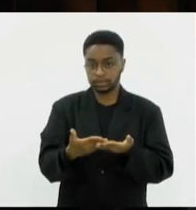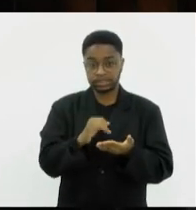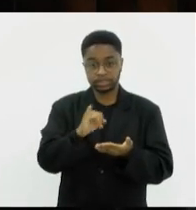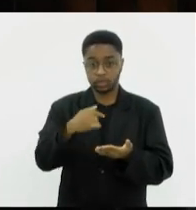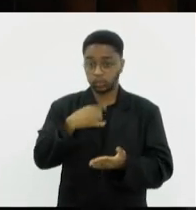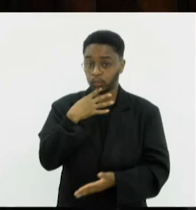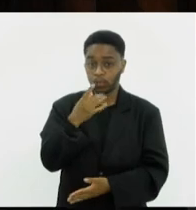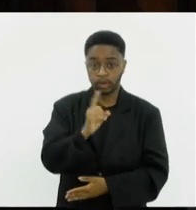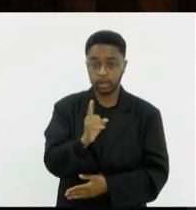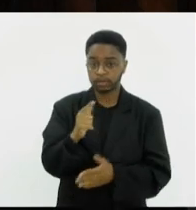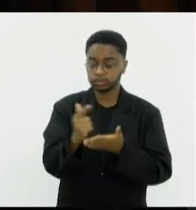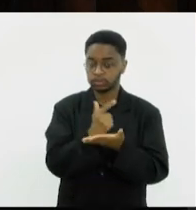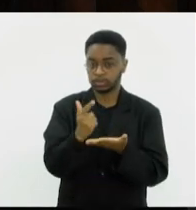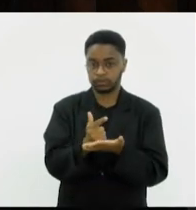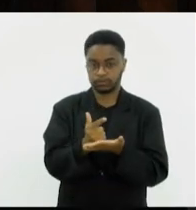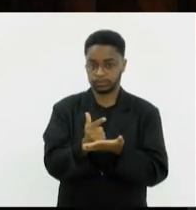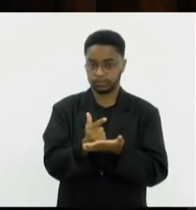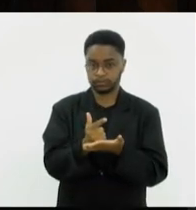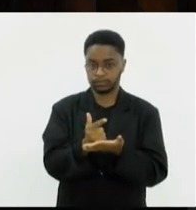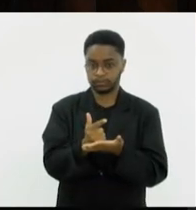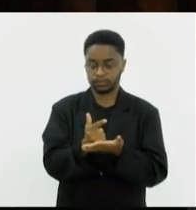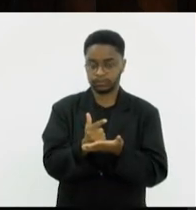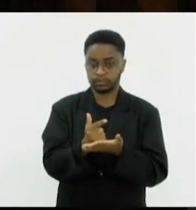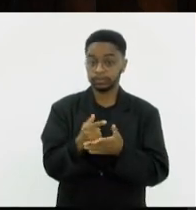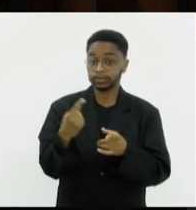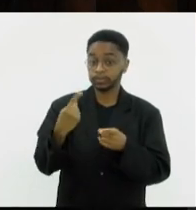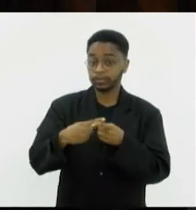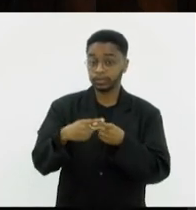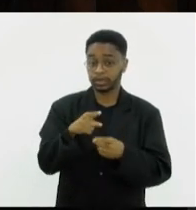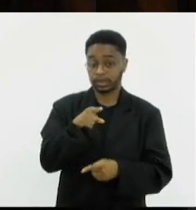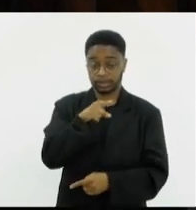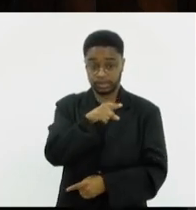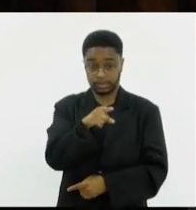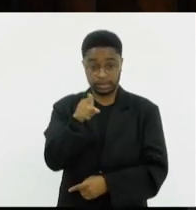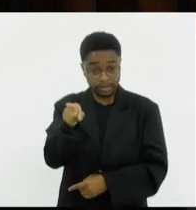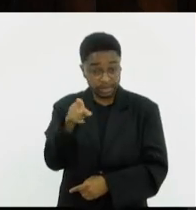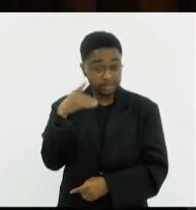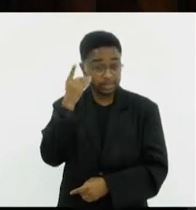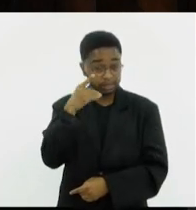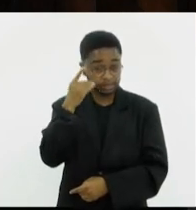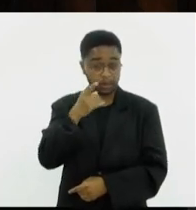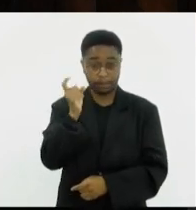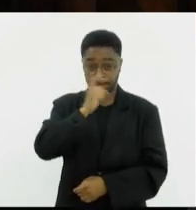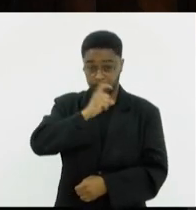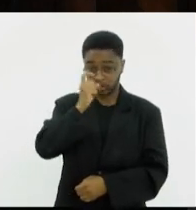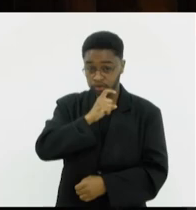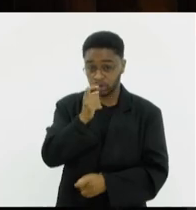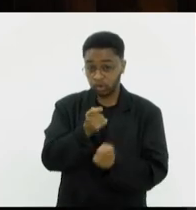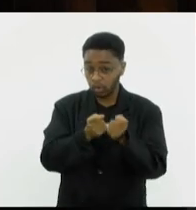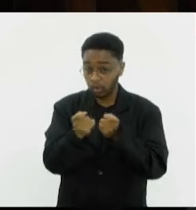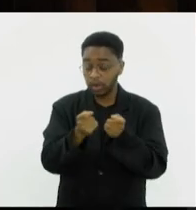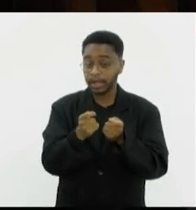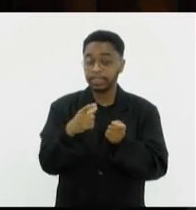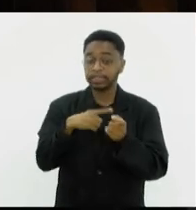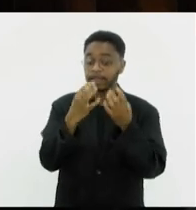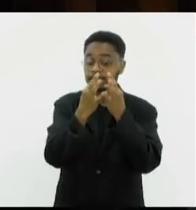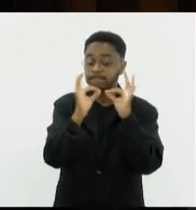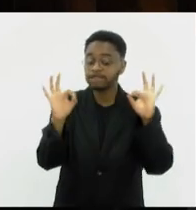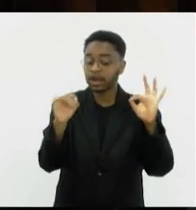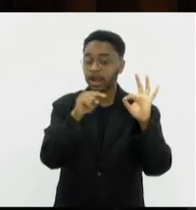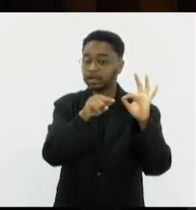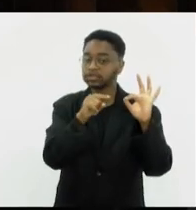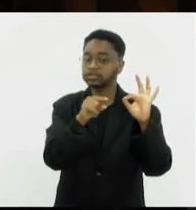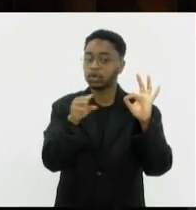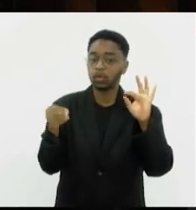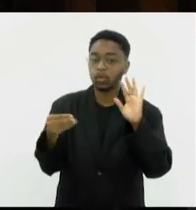não conheço a obra. Porque esse deputado, que é mentiroso, manipulador, pega um trecho da obra e